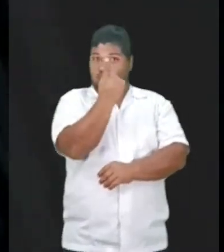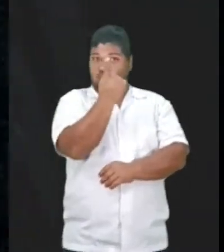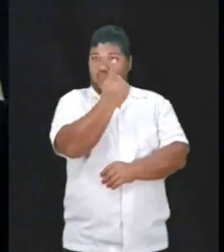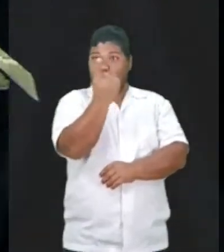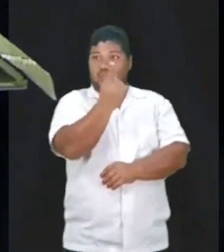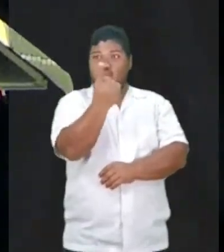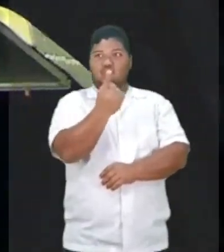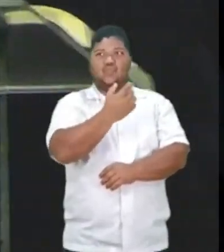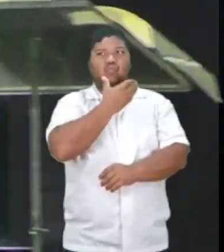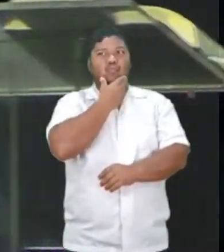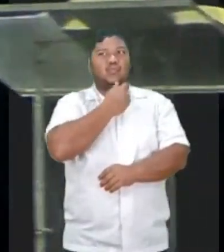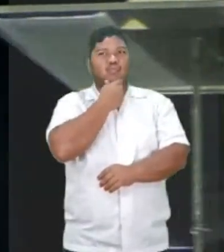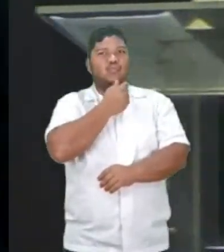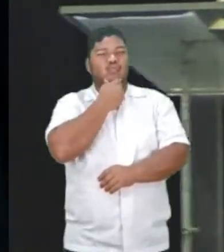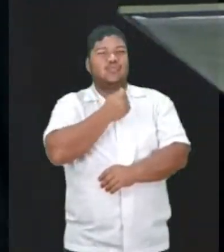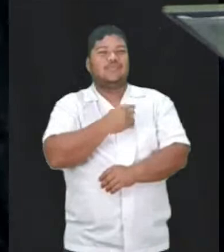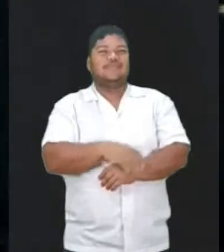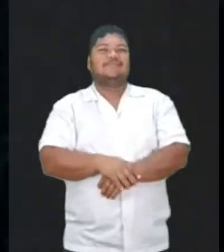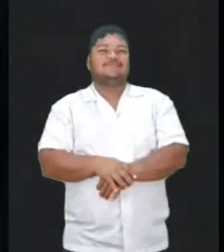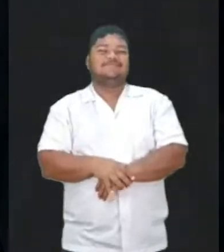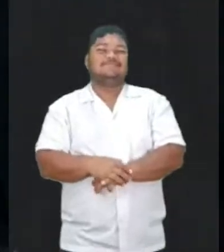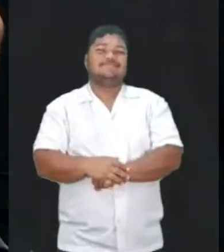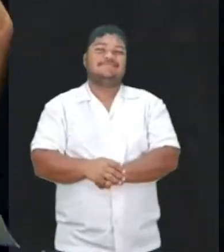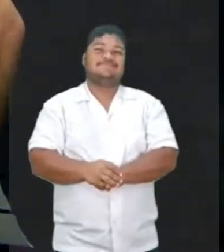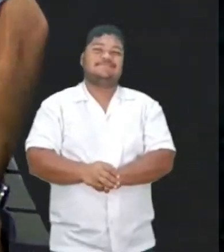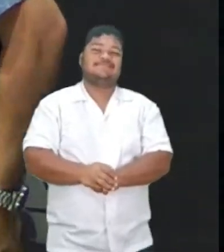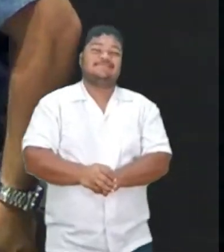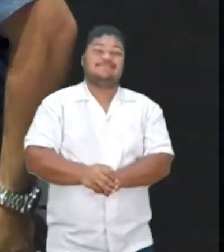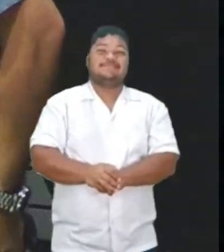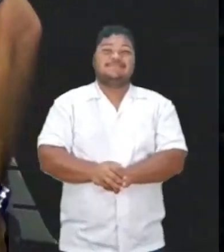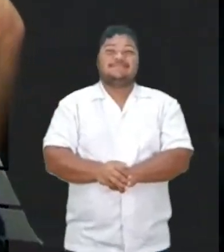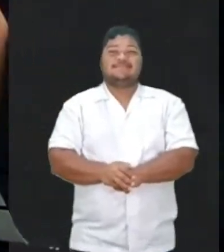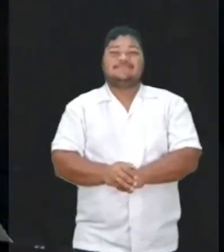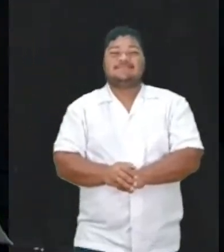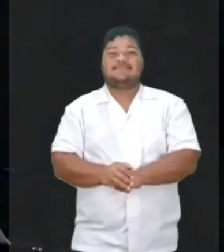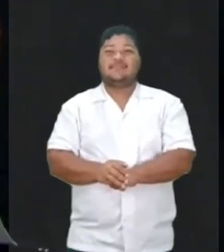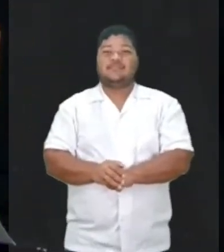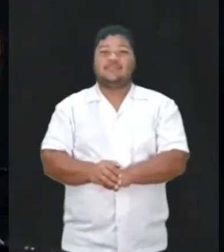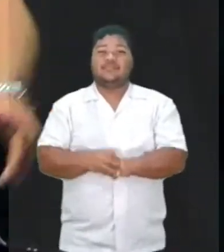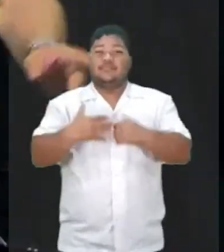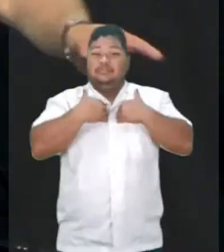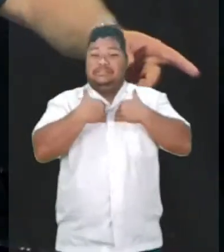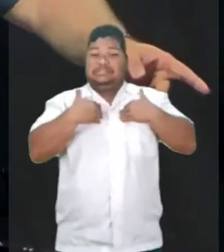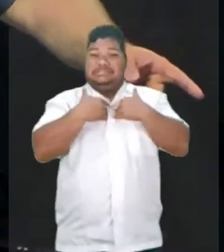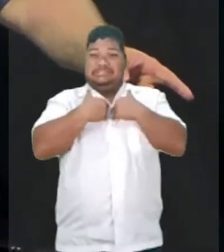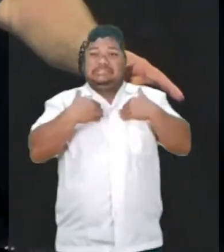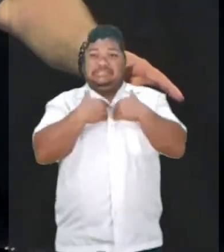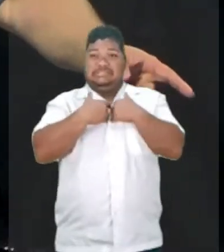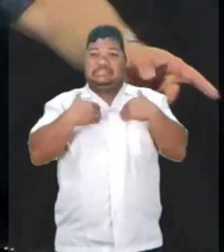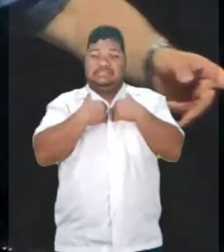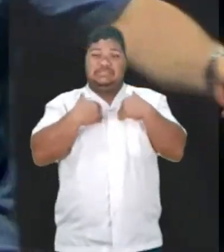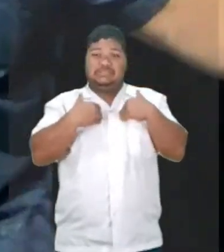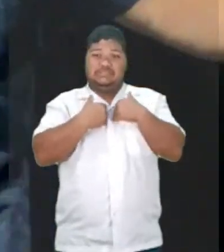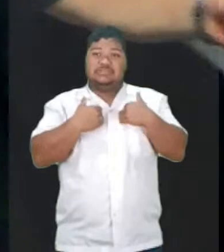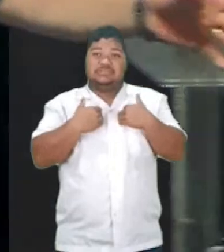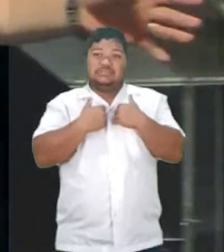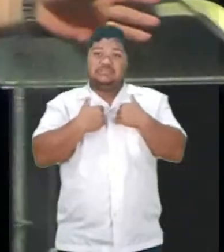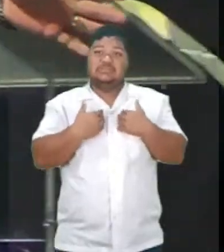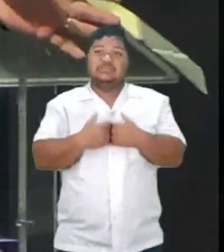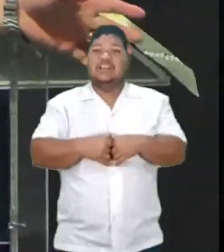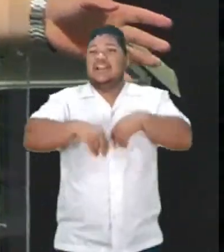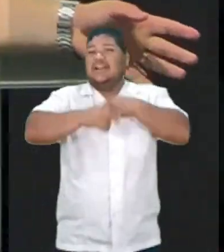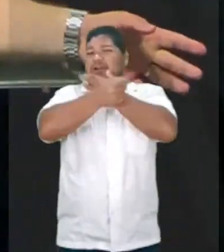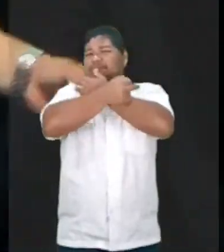Nesses grupos, um resolveu fazer com os animais. Adivinha? Todos os animais, centenas